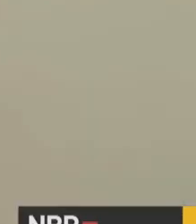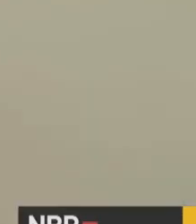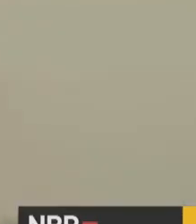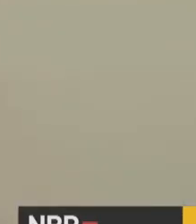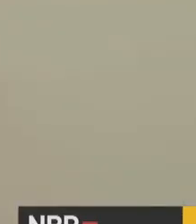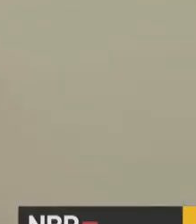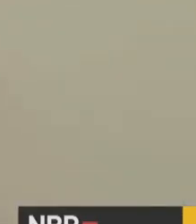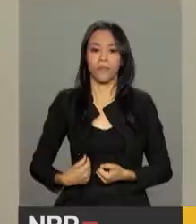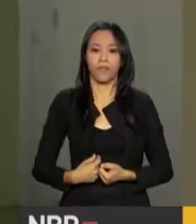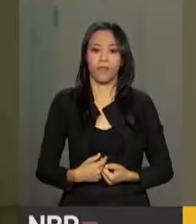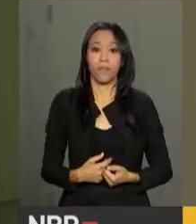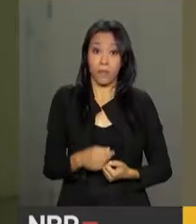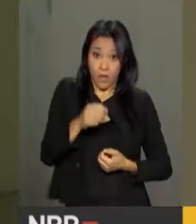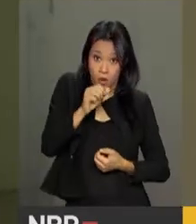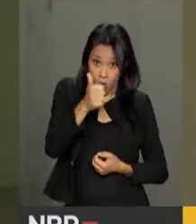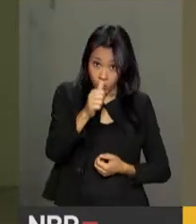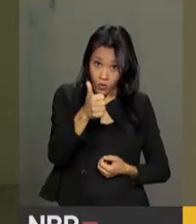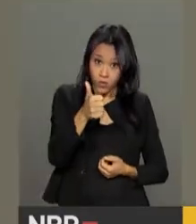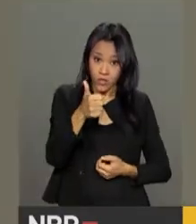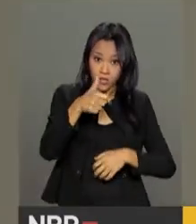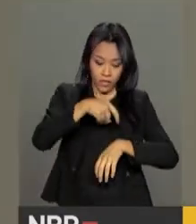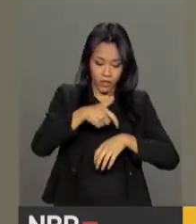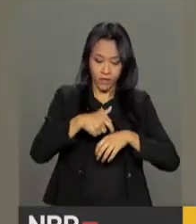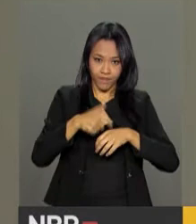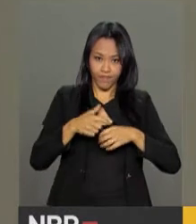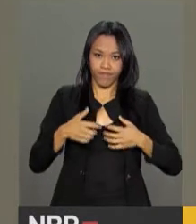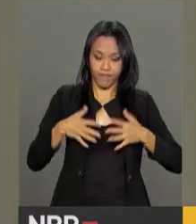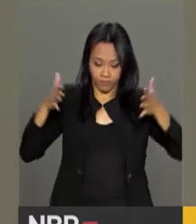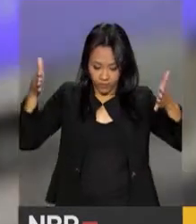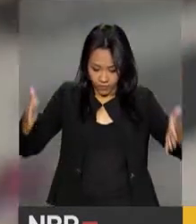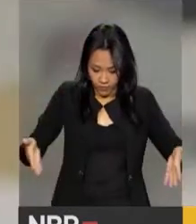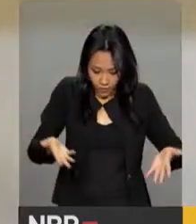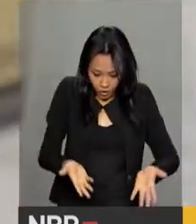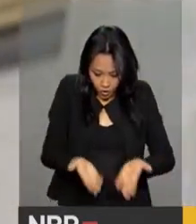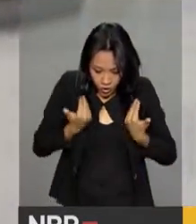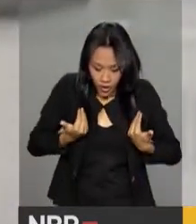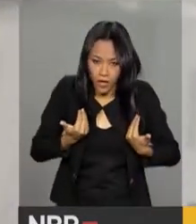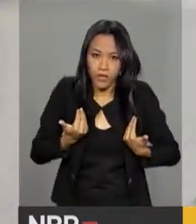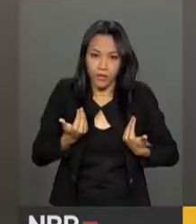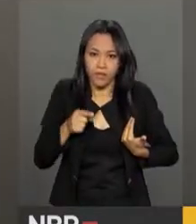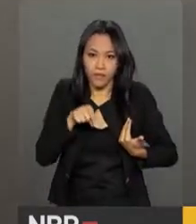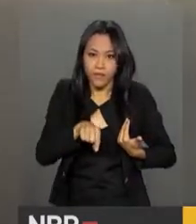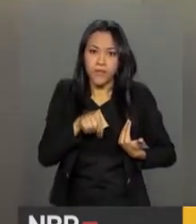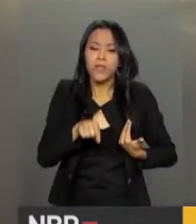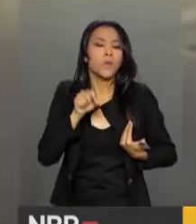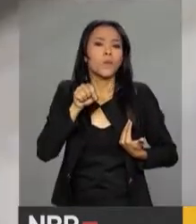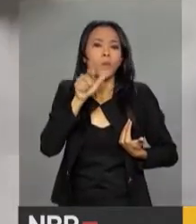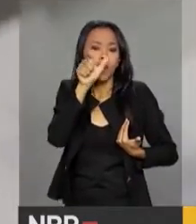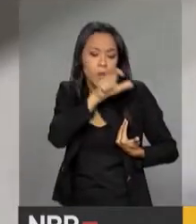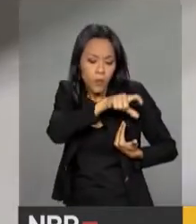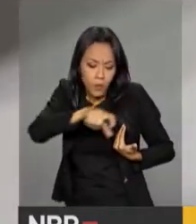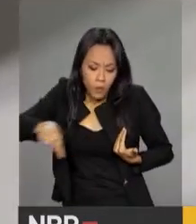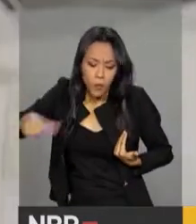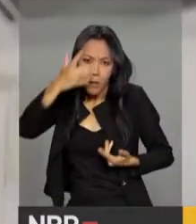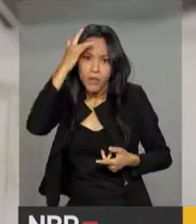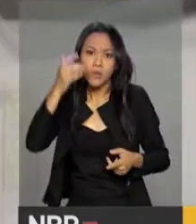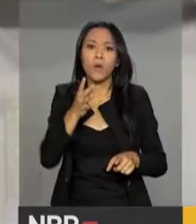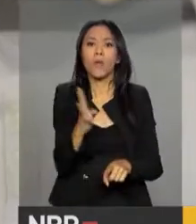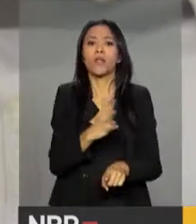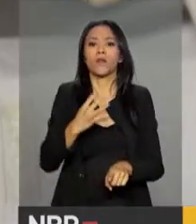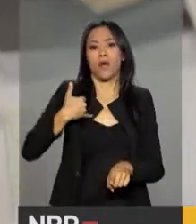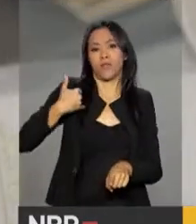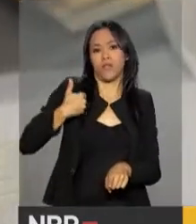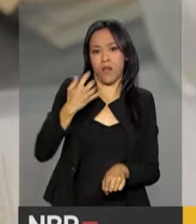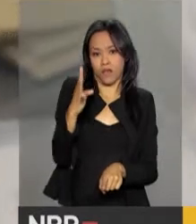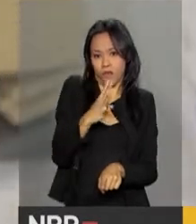às 11 horas será um com a retirada de múltiplos órgãos mary-kate de um potencial doador de 44